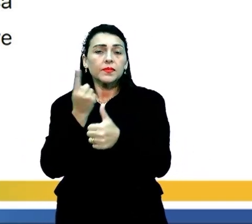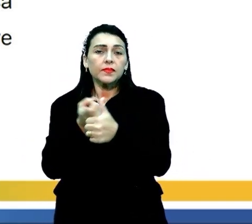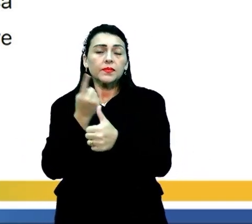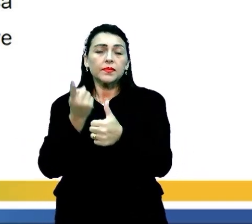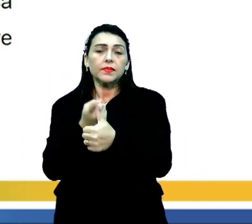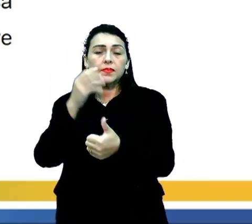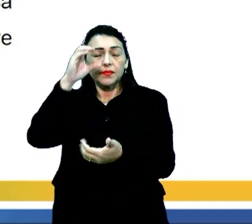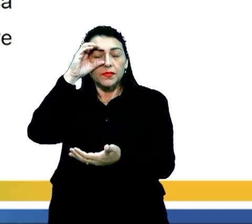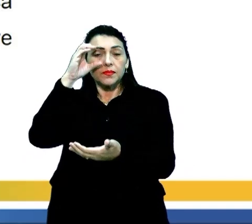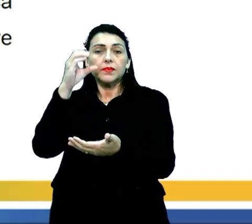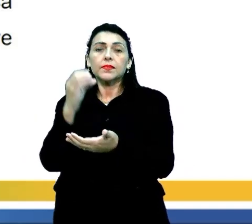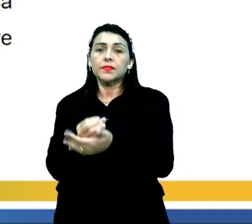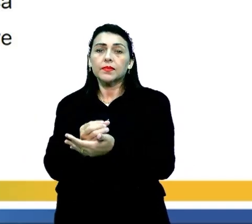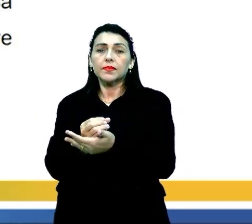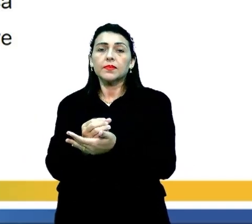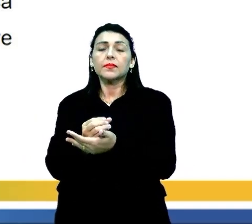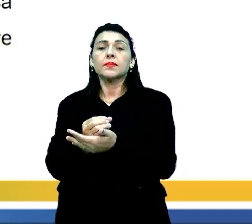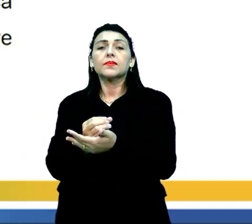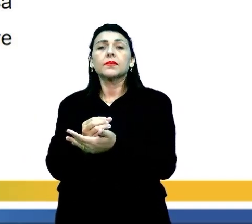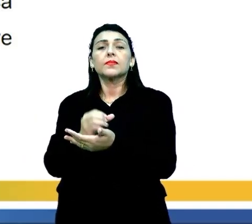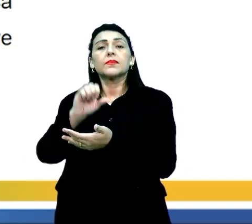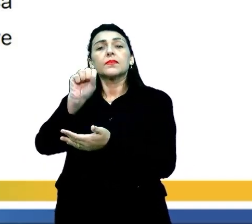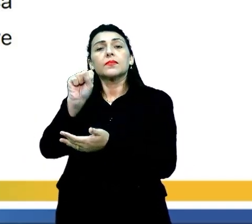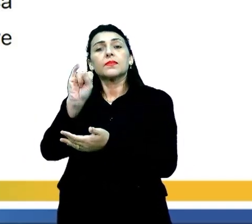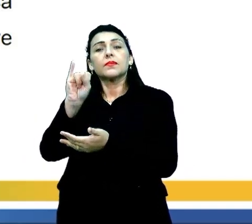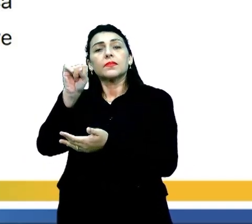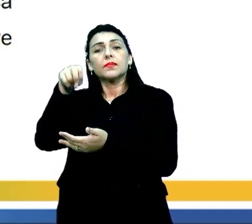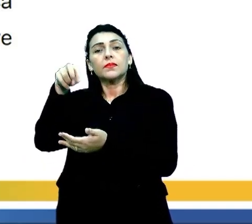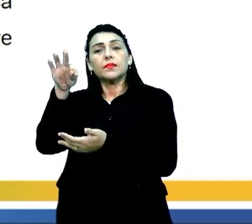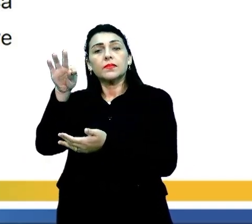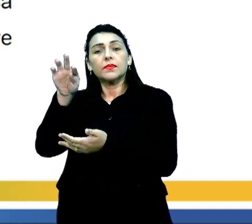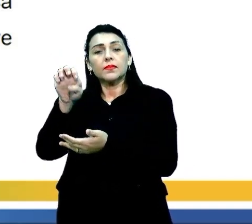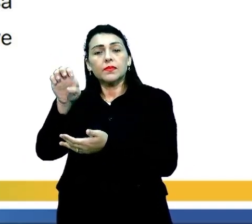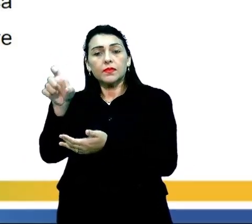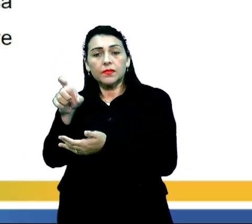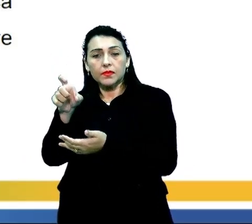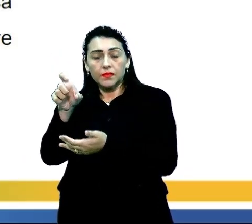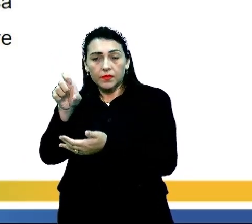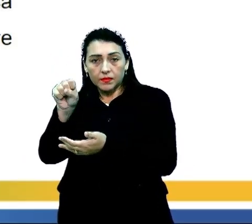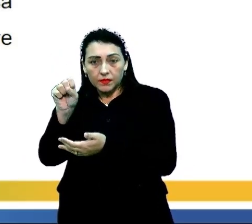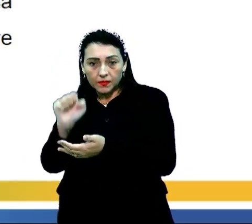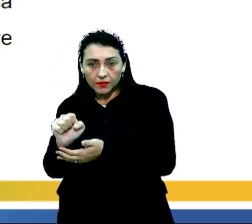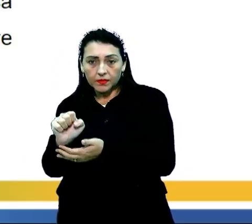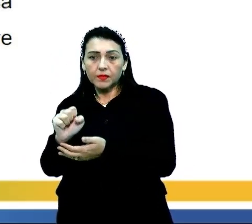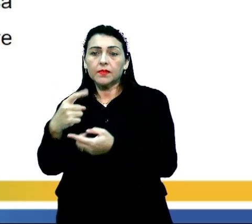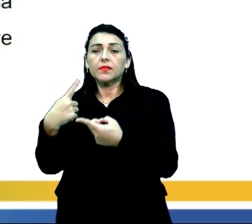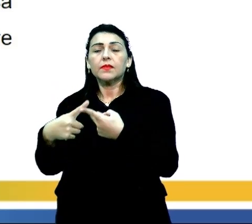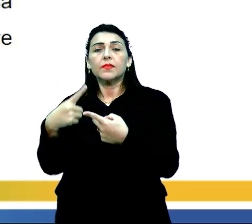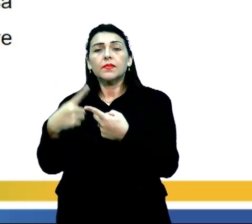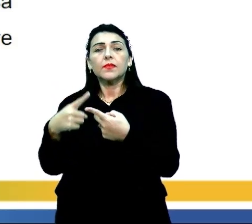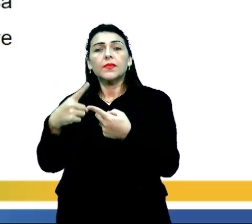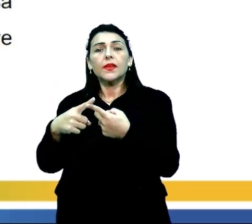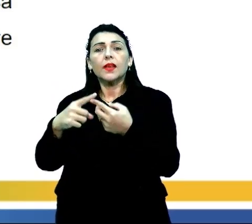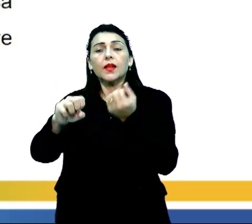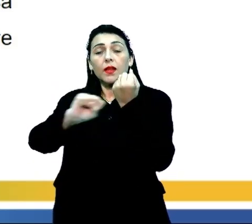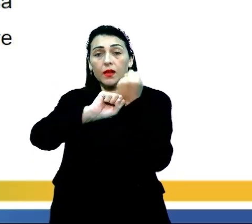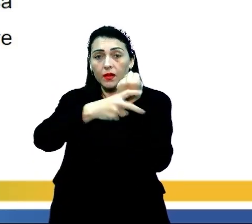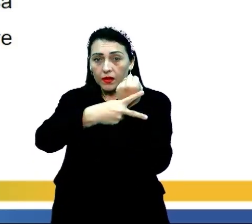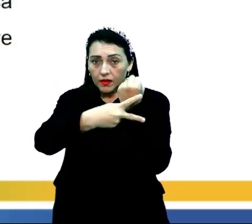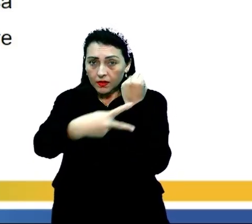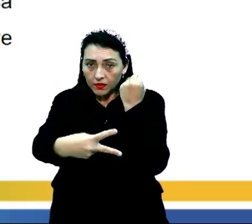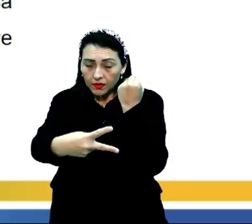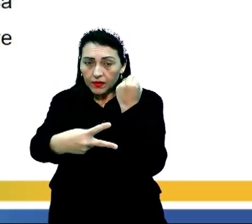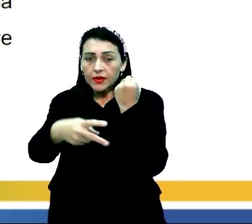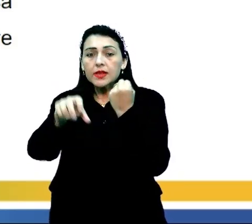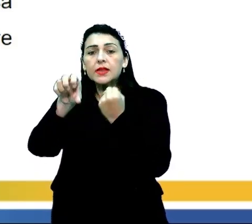é a tese por síntese e a segunda é a por causa e consequência. O que seria uma tese